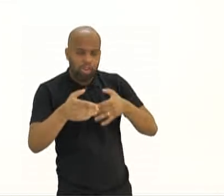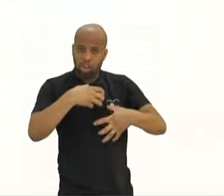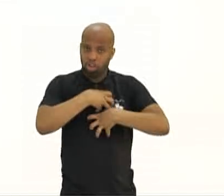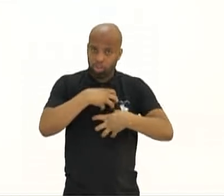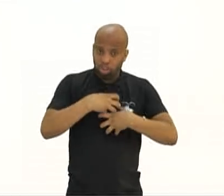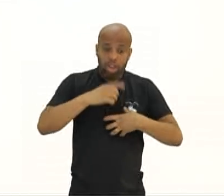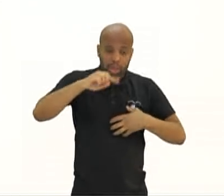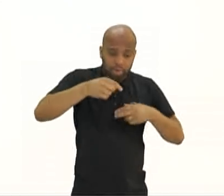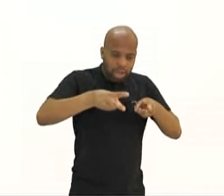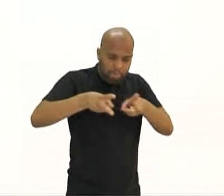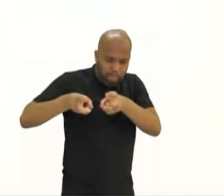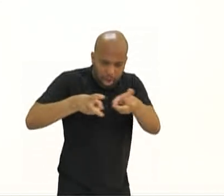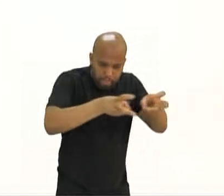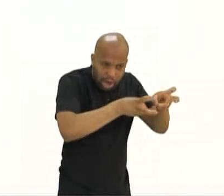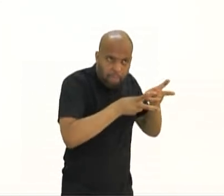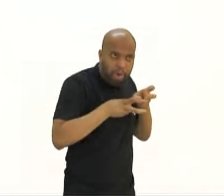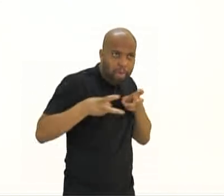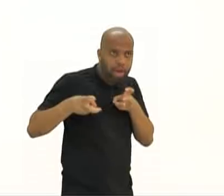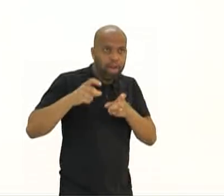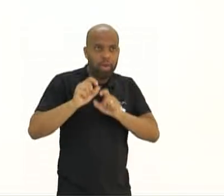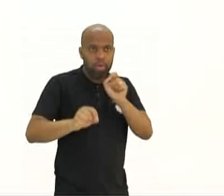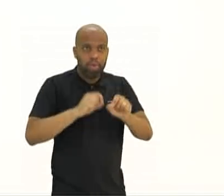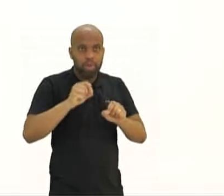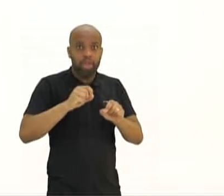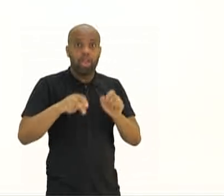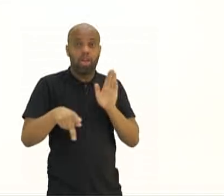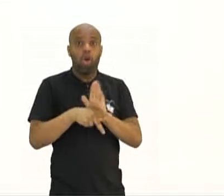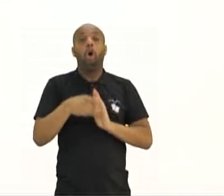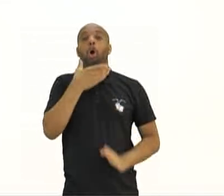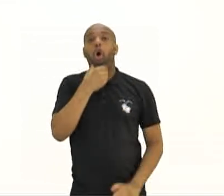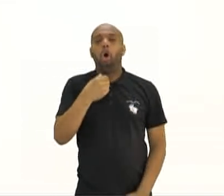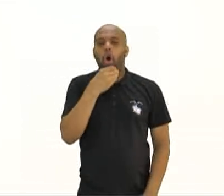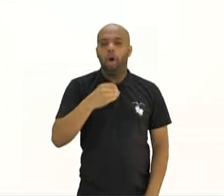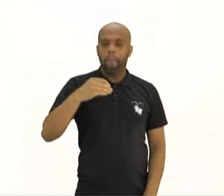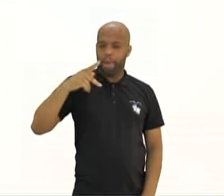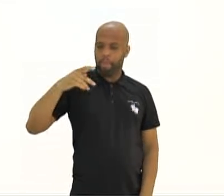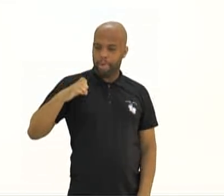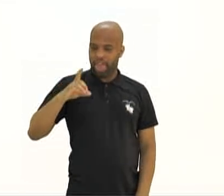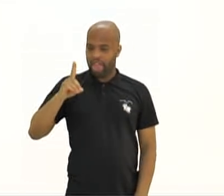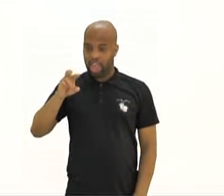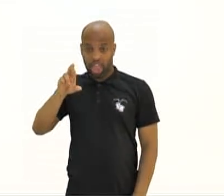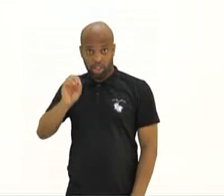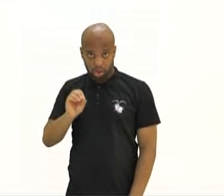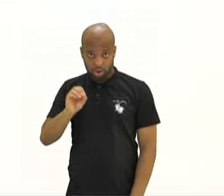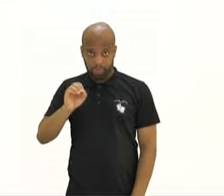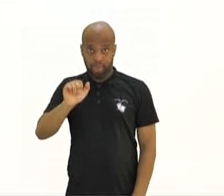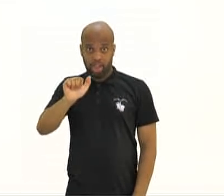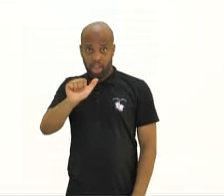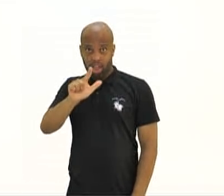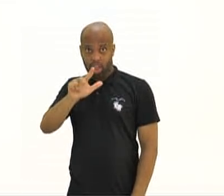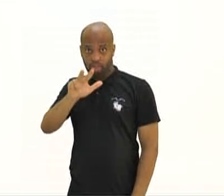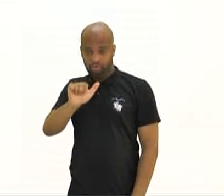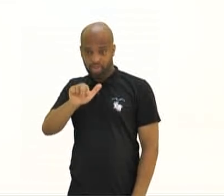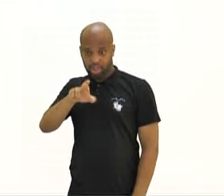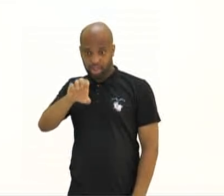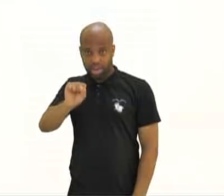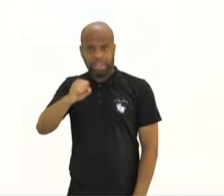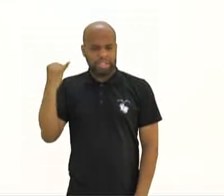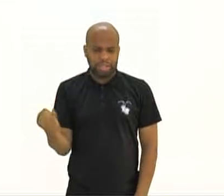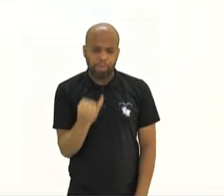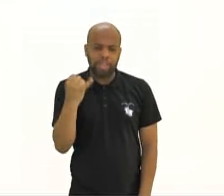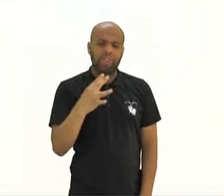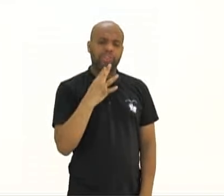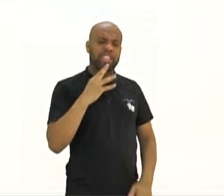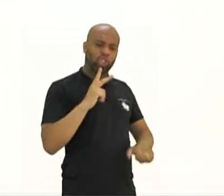após a exploração cabralina, isso é, de Pedro Álvares Cabral, a importância dos conhecimentos geográficos